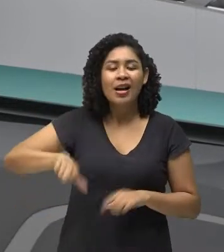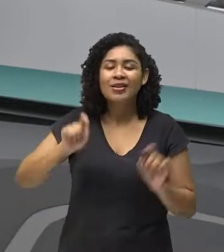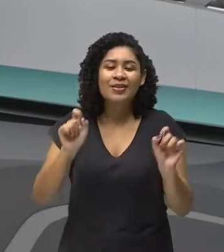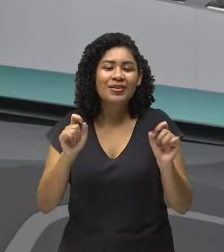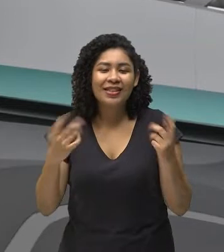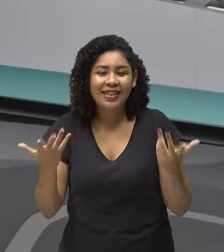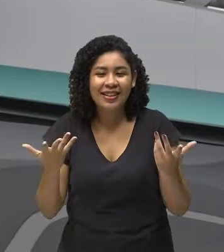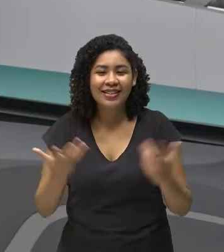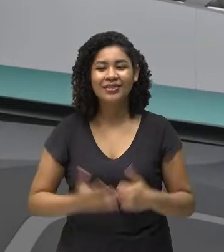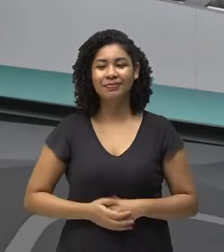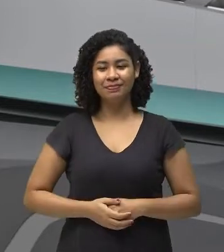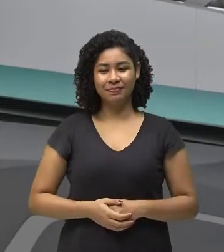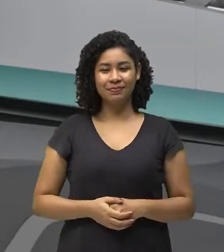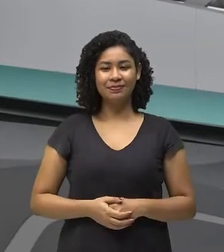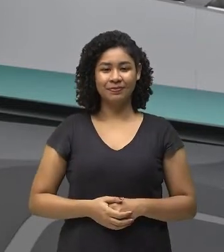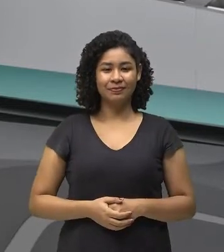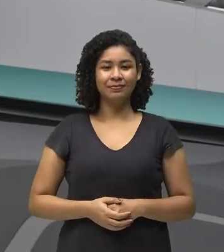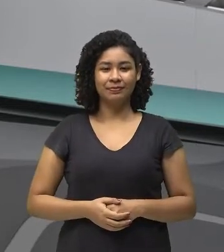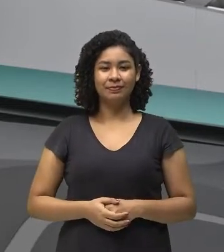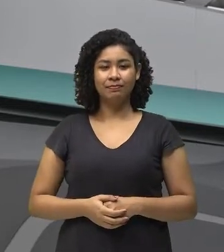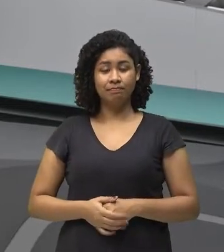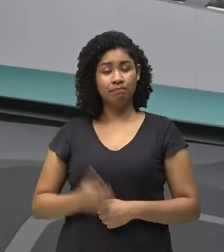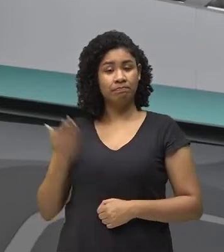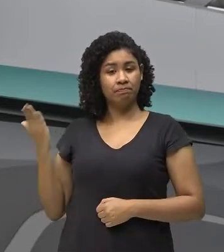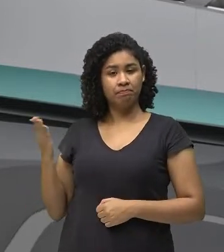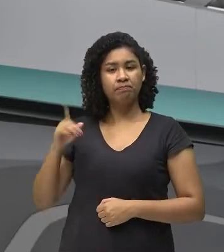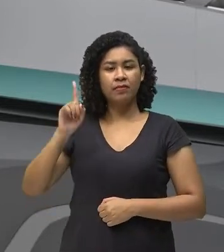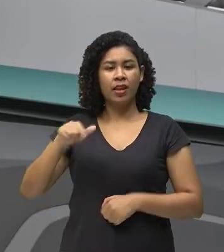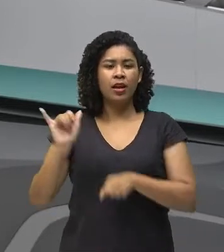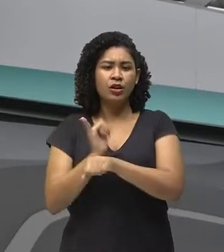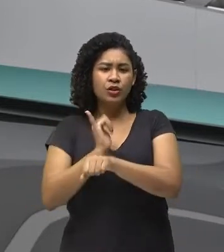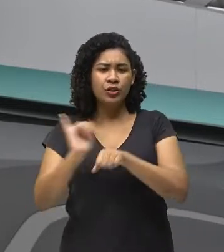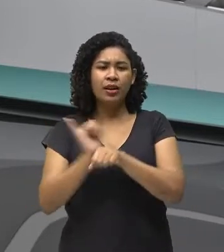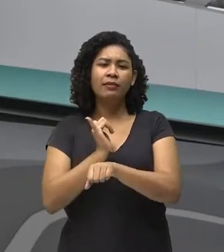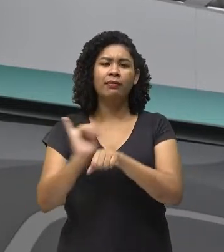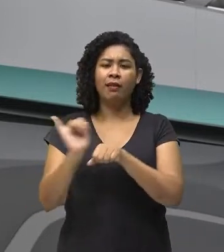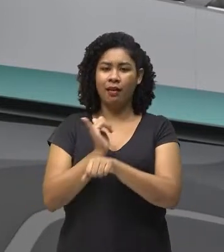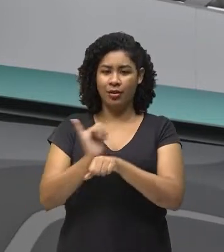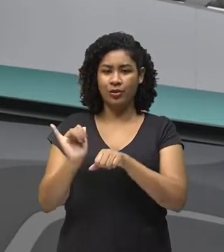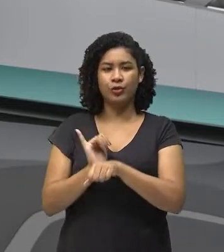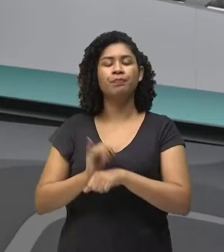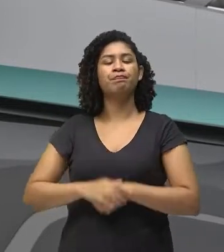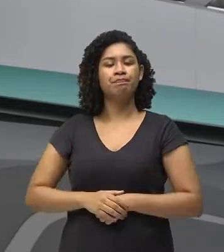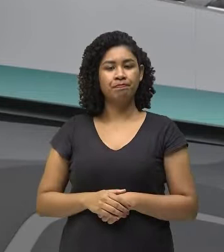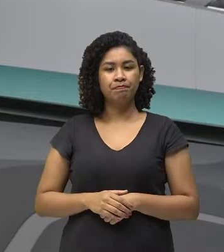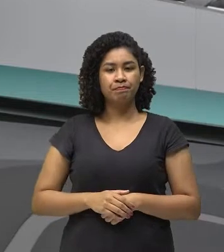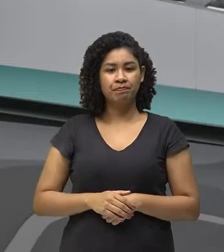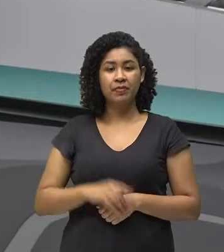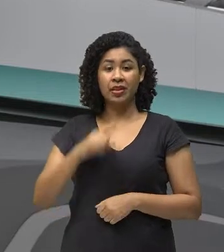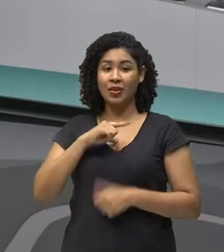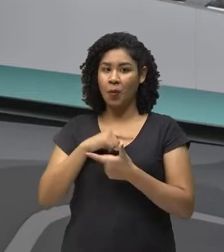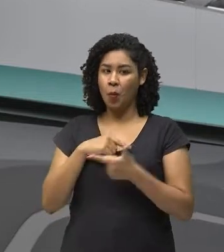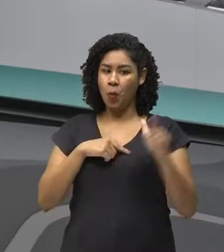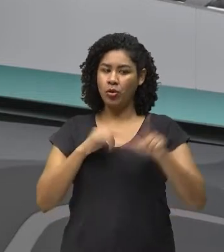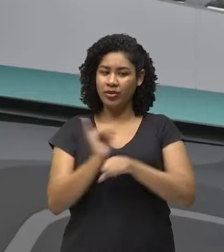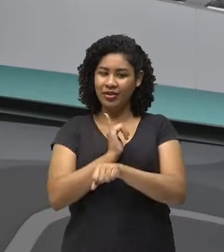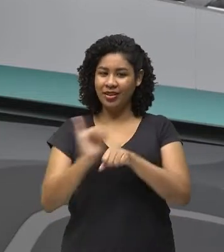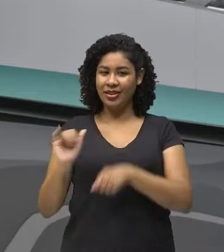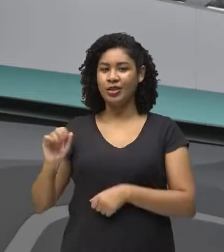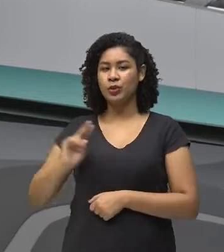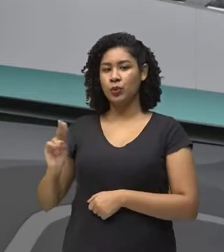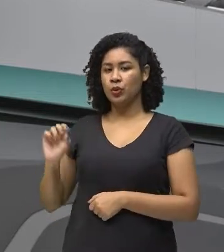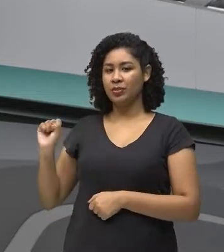O skimming é uma leitura mais abrangente que o scanning. Scanning é a estratégia de leitura que vocês vão ver com a